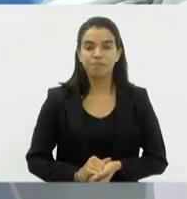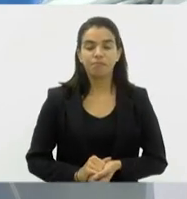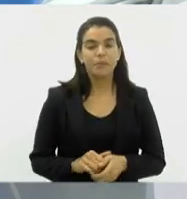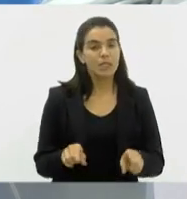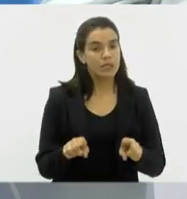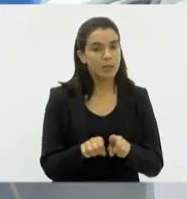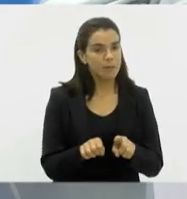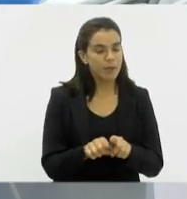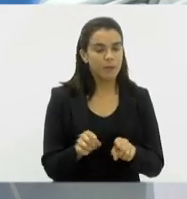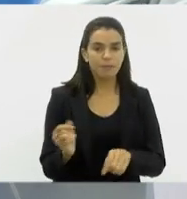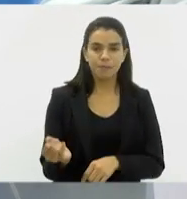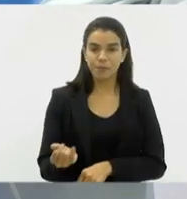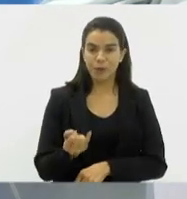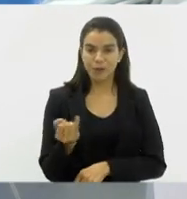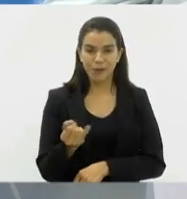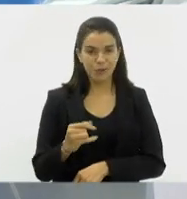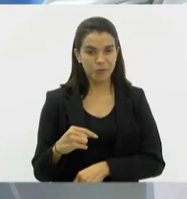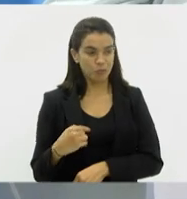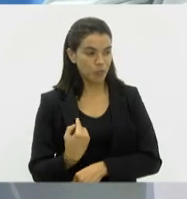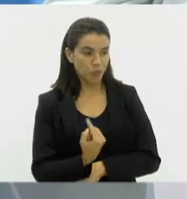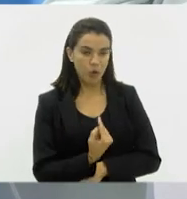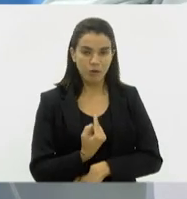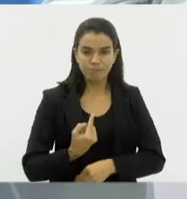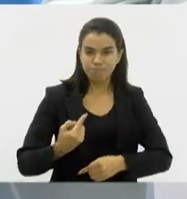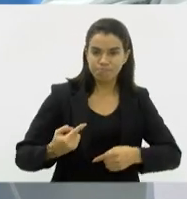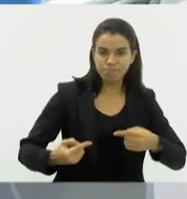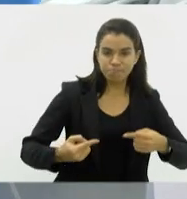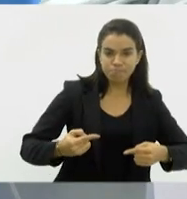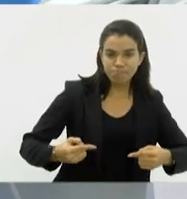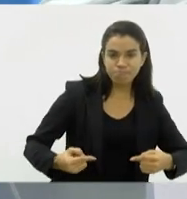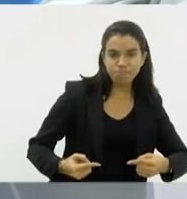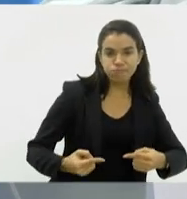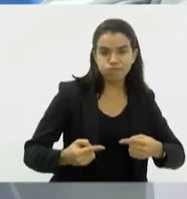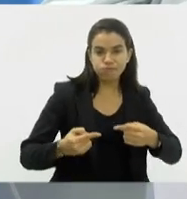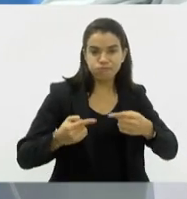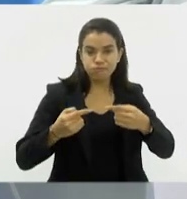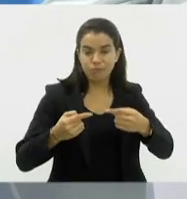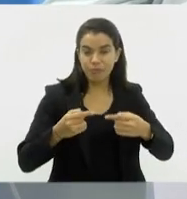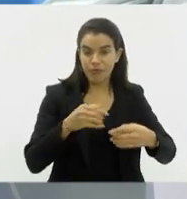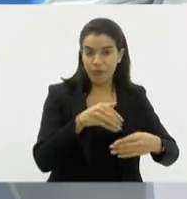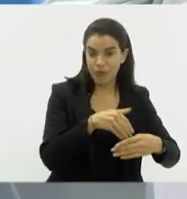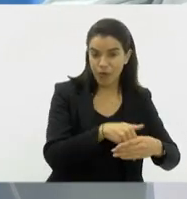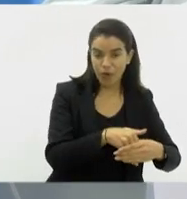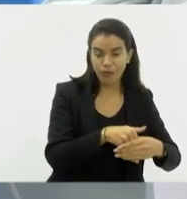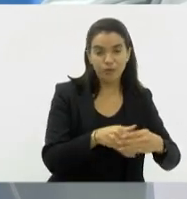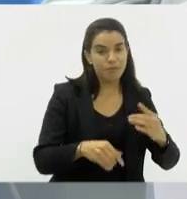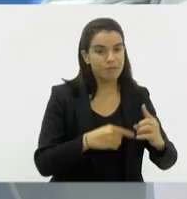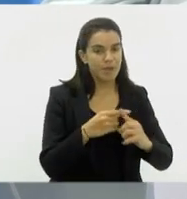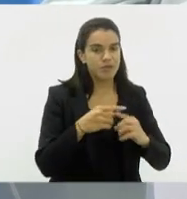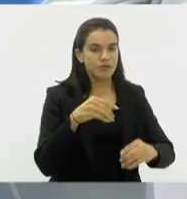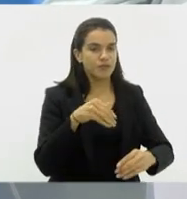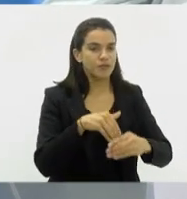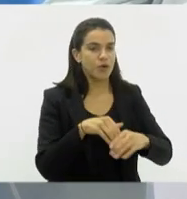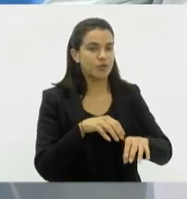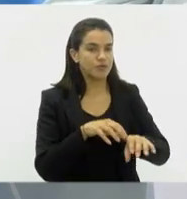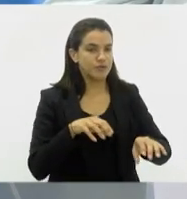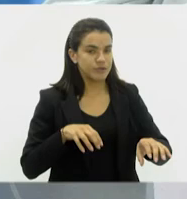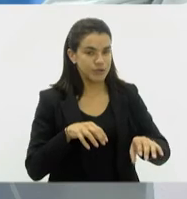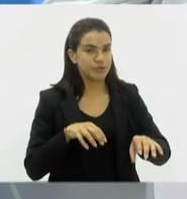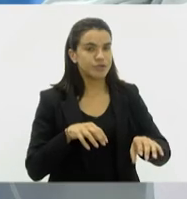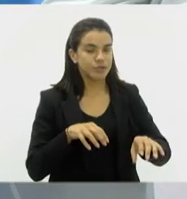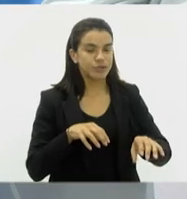foi importante porque fizemos aqui um debate sobre o voto e sobre o voto Divergente e